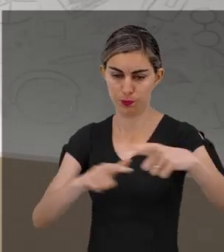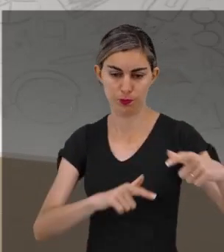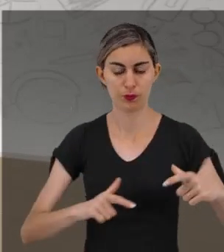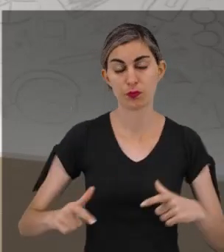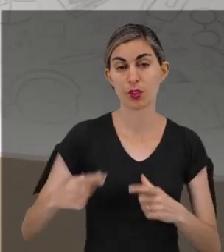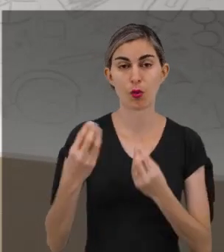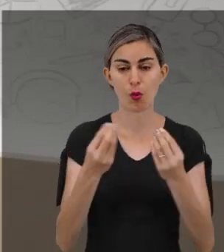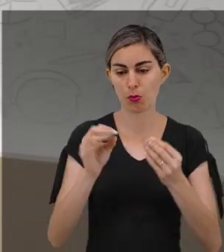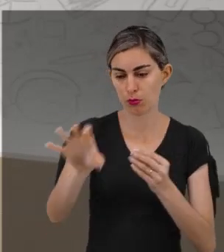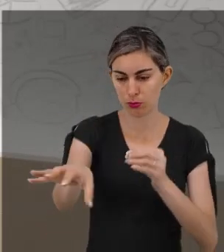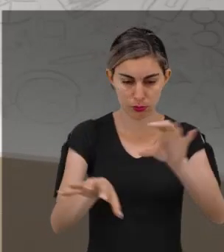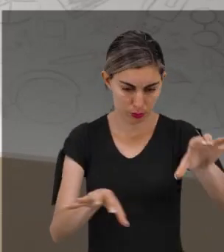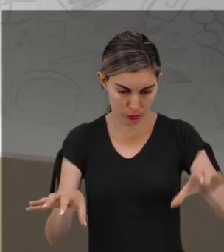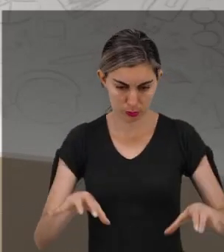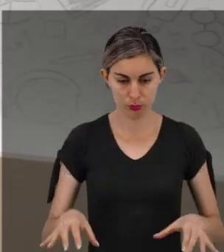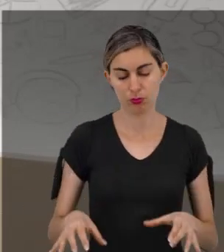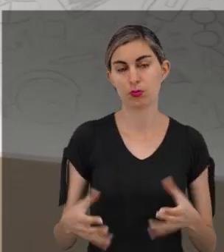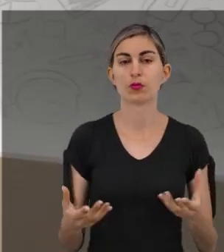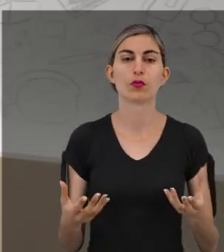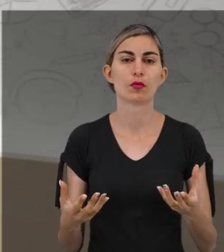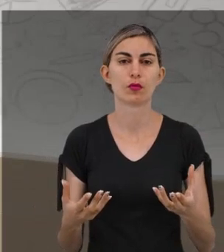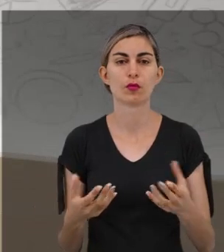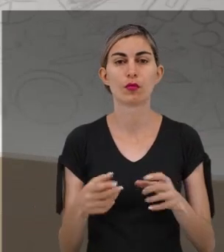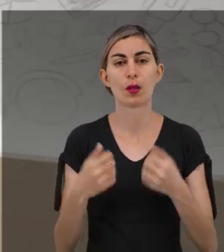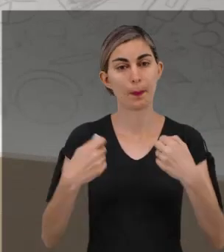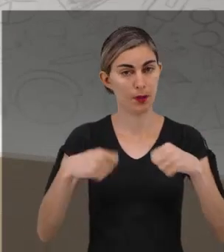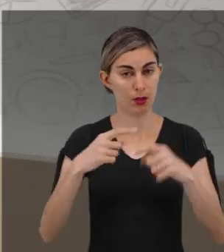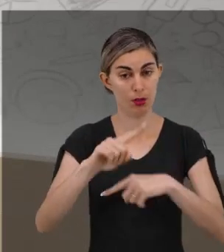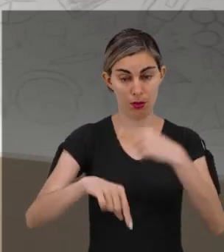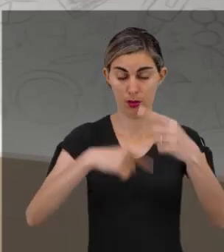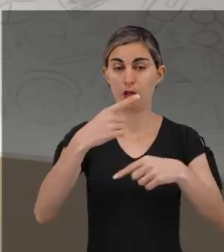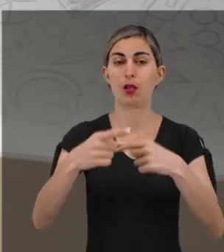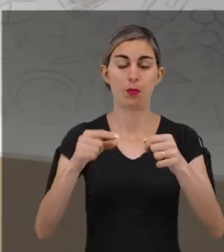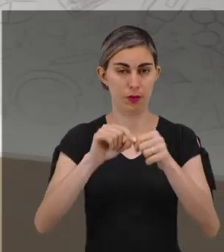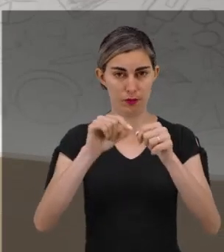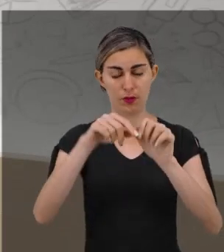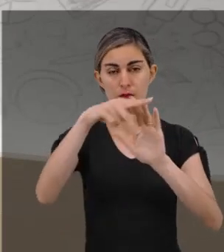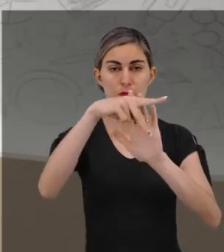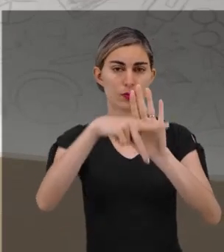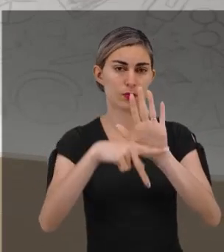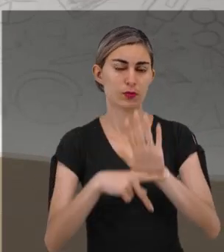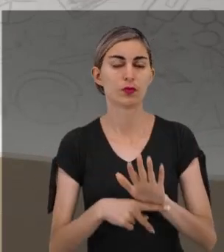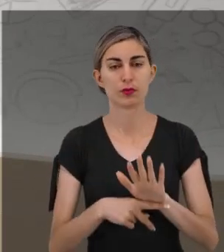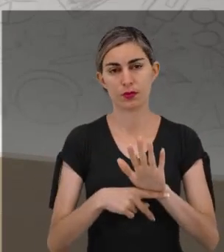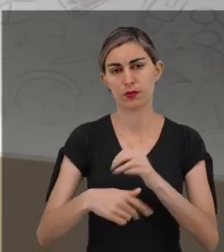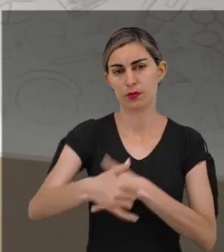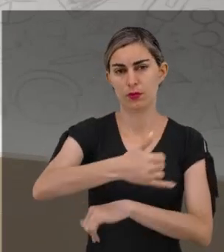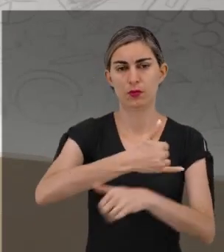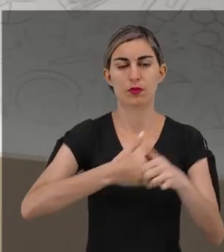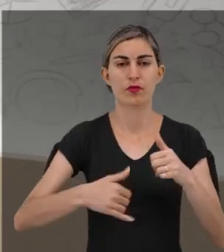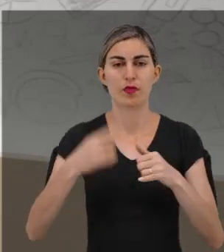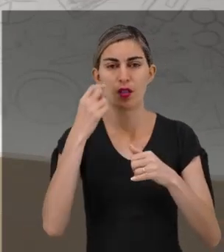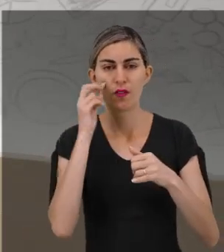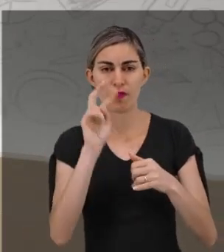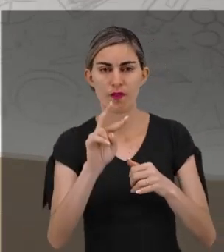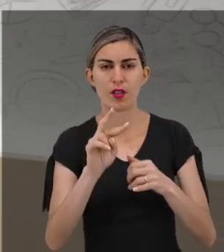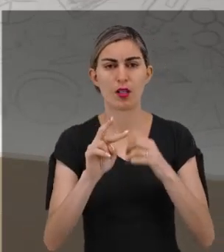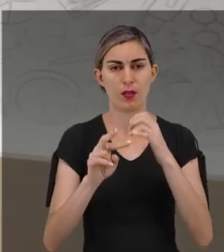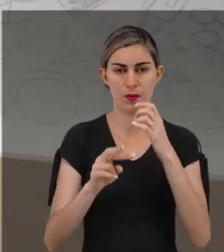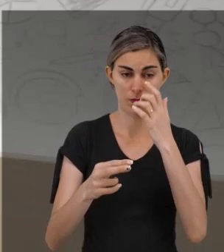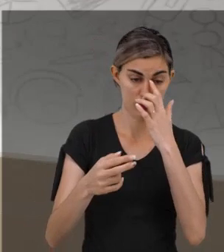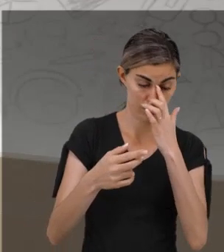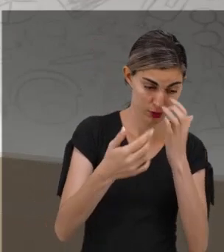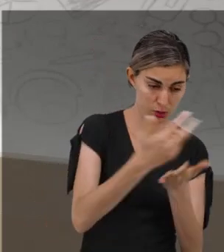a disposição do mobiliário e dos equipamentos para poder fazer esse projeto elétrico. Então a gente vai ver em planta baixa como se